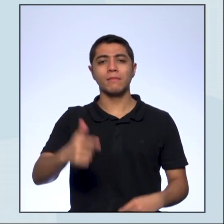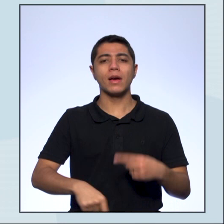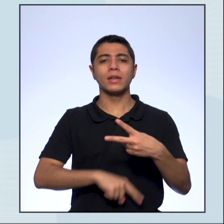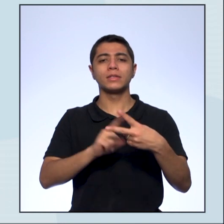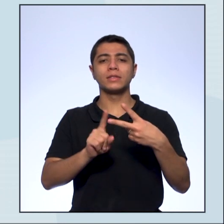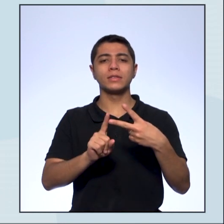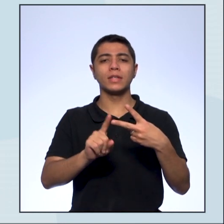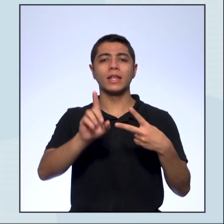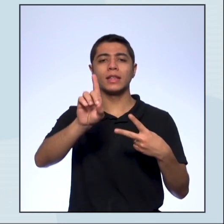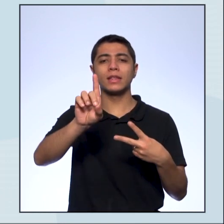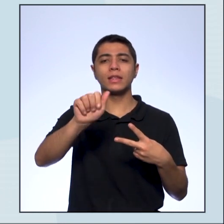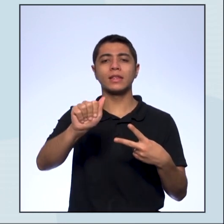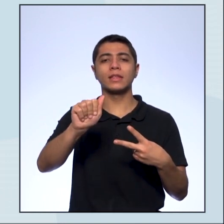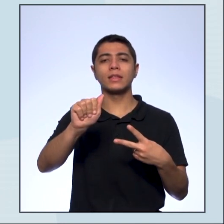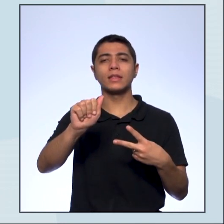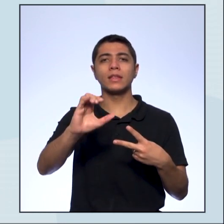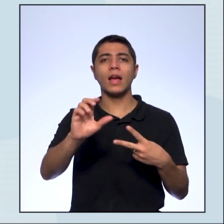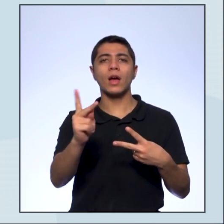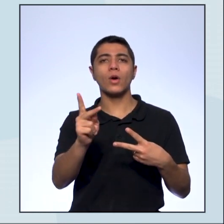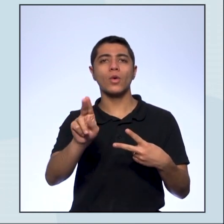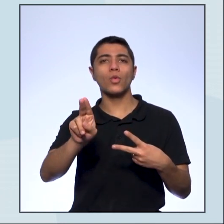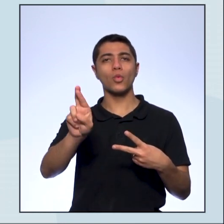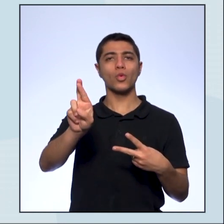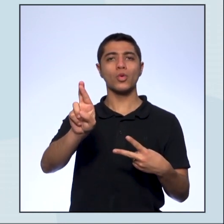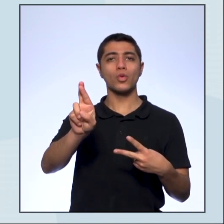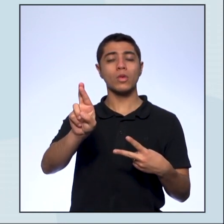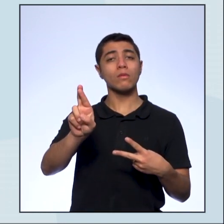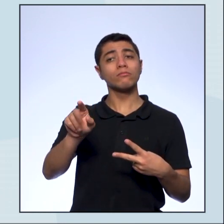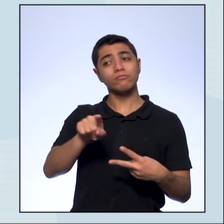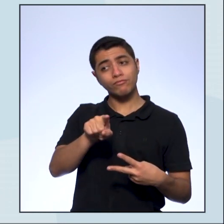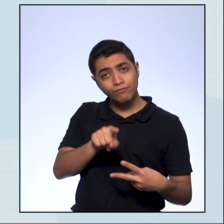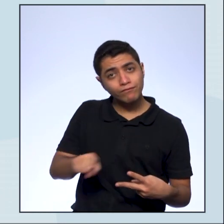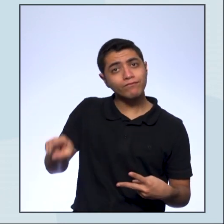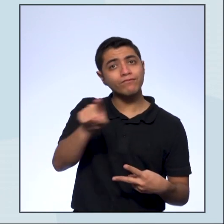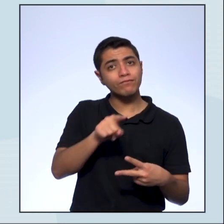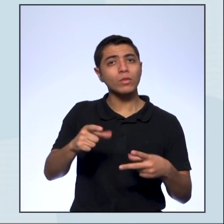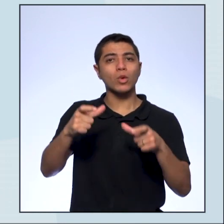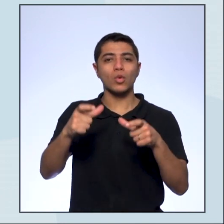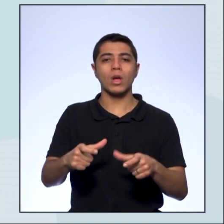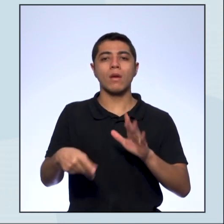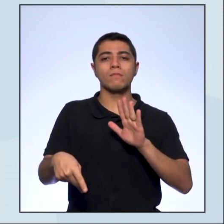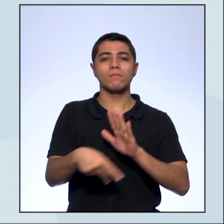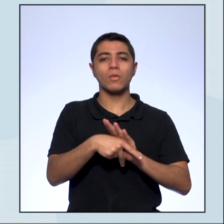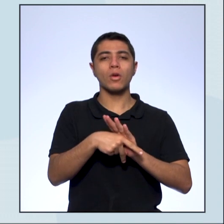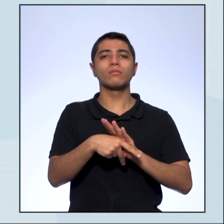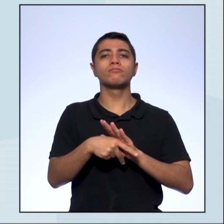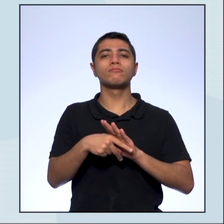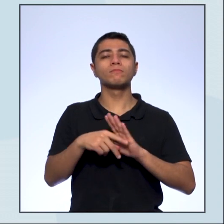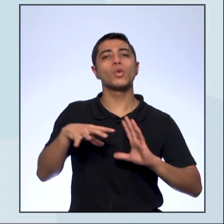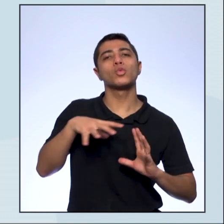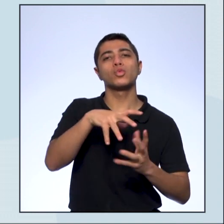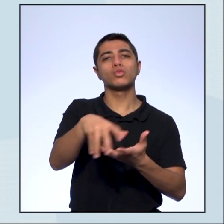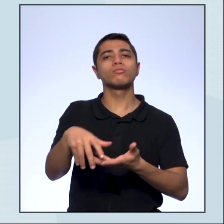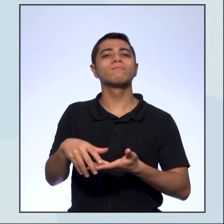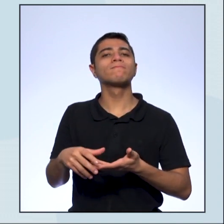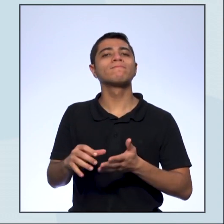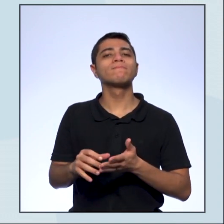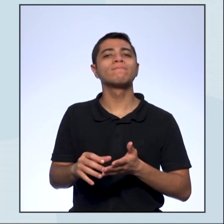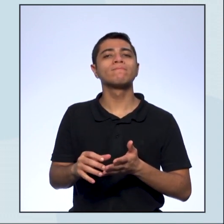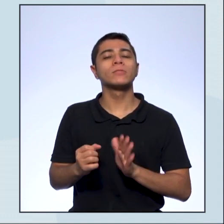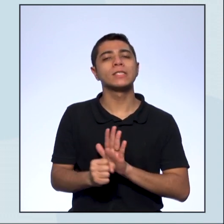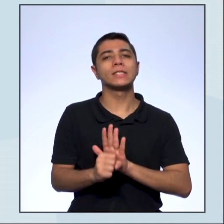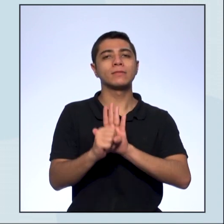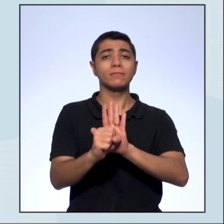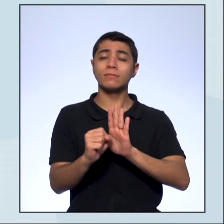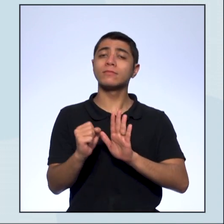da Unesco atualmente, É um lugar turístico, é um lugar muito visitado, É um lugar que exerce um fascínio